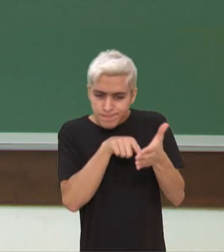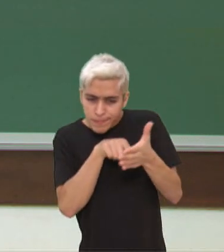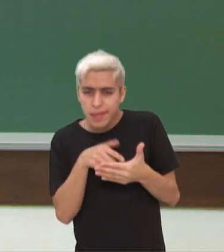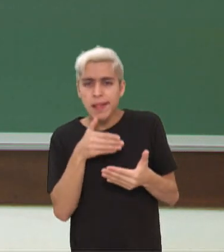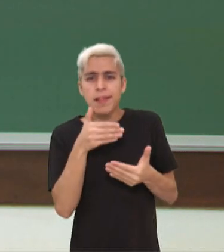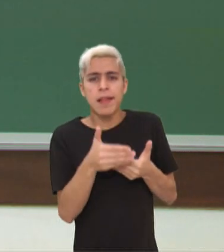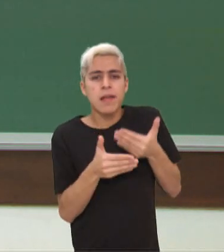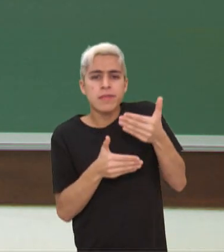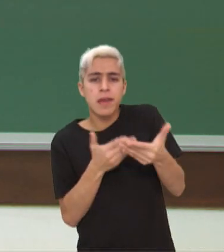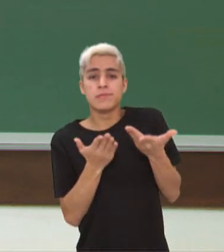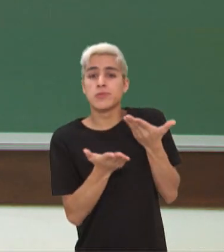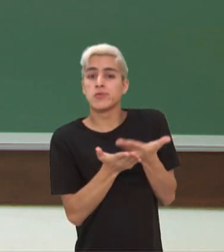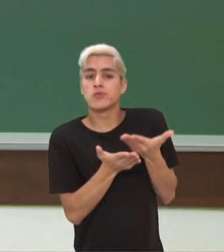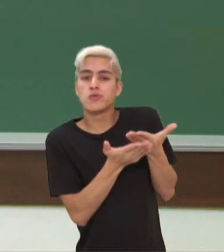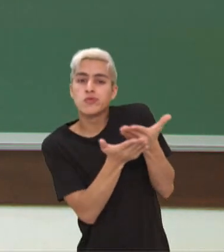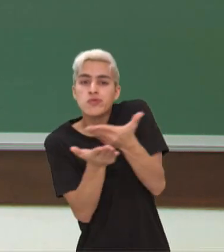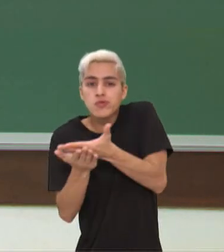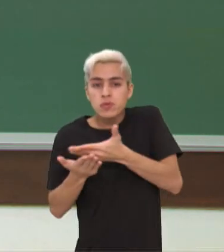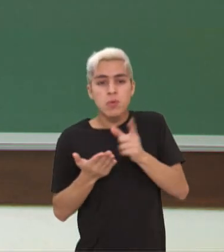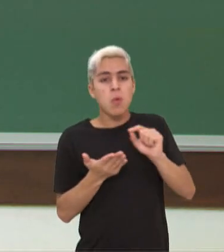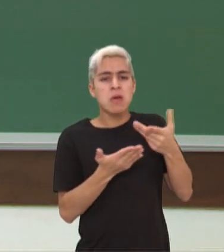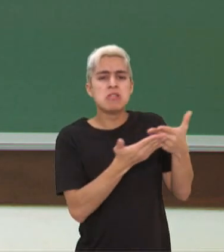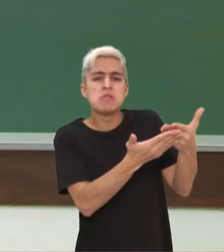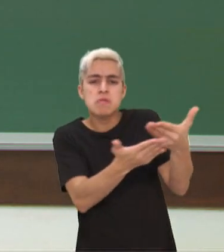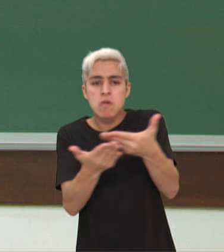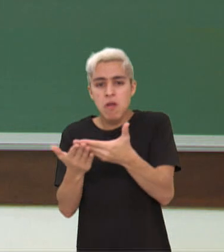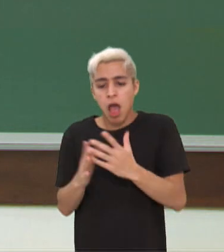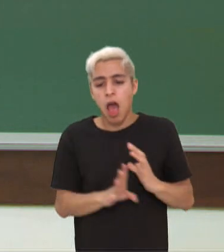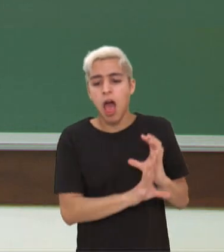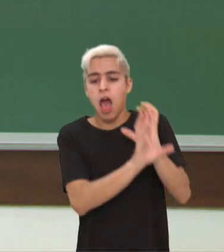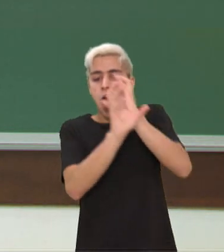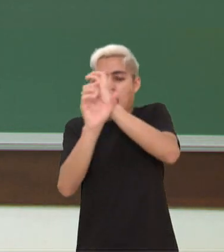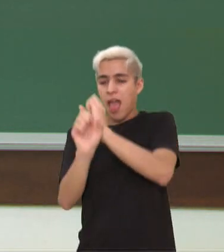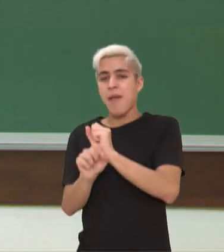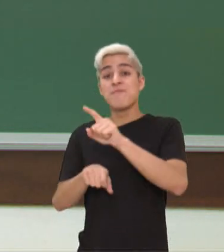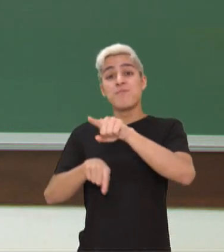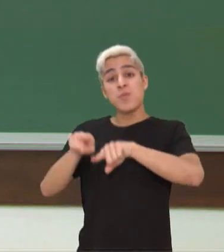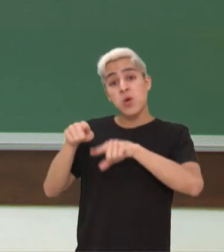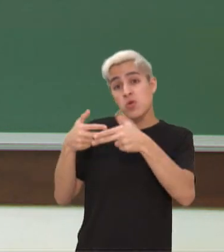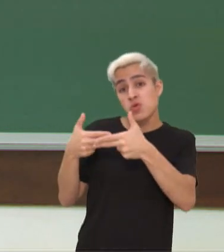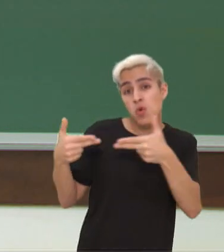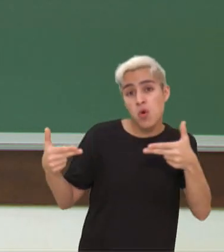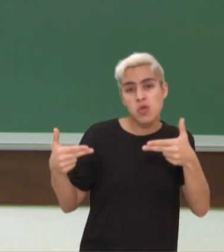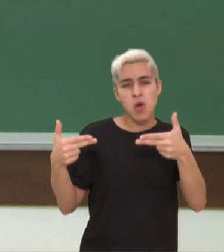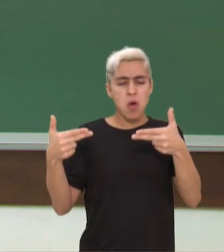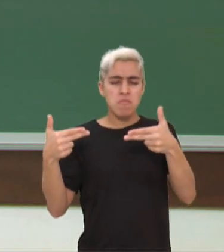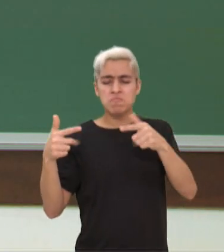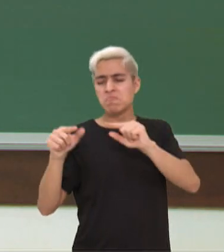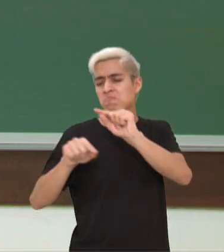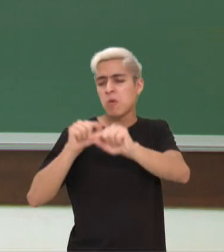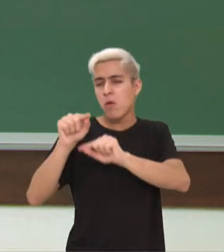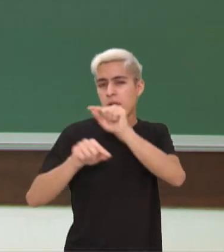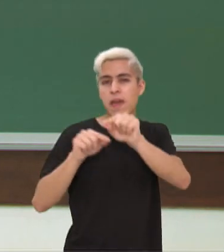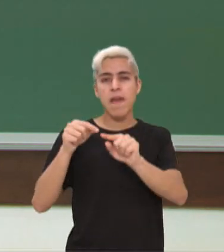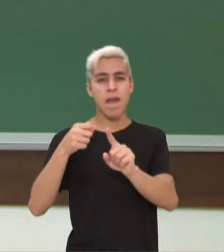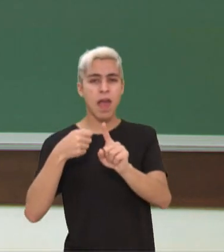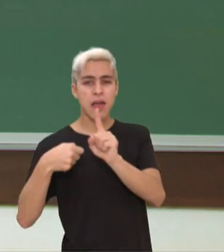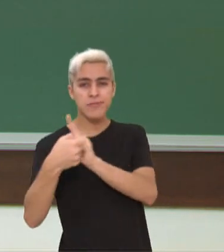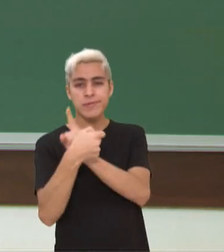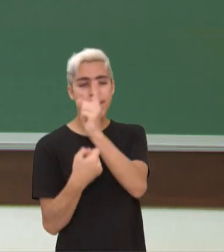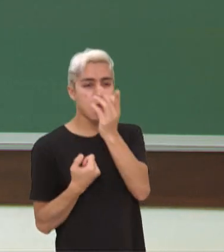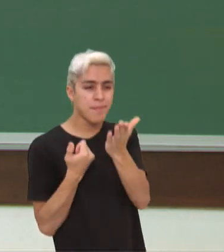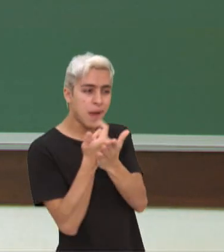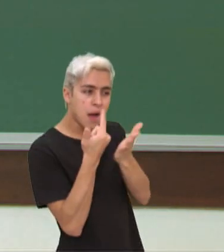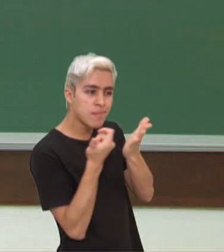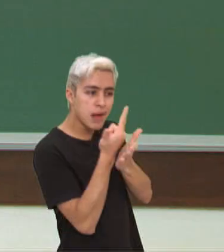desenvolver estudos, né? E aí esses estudos vão resultar no quê? Em produtos ou coisas que serão adquiridas, consumidas